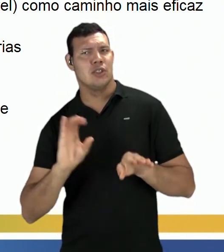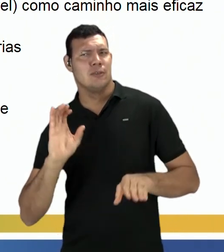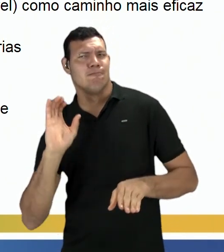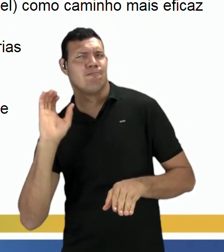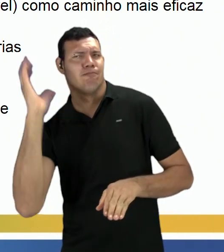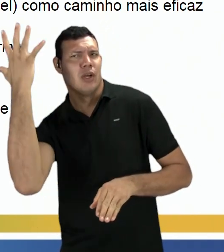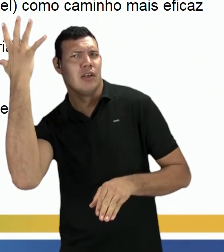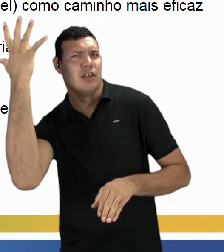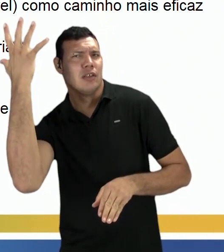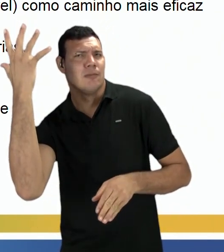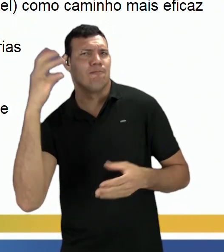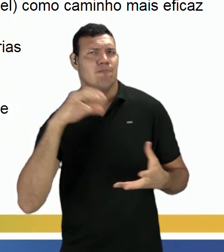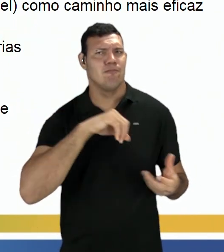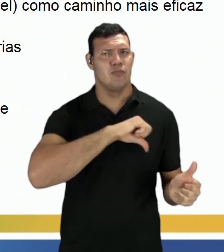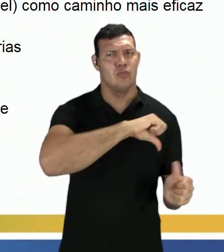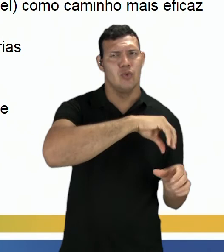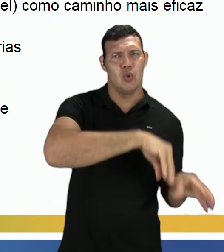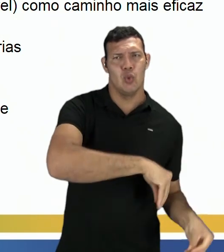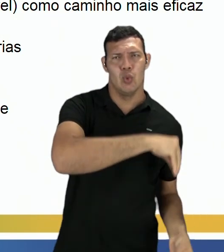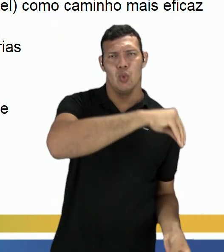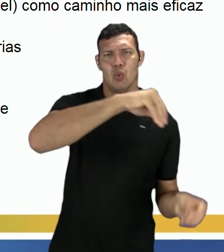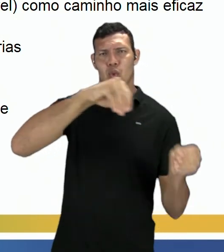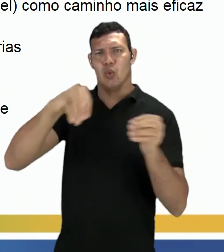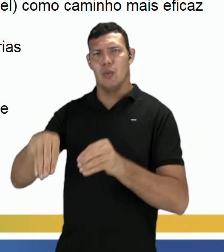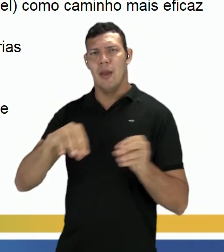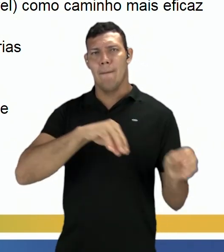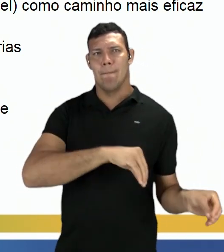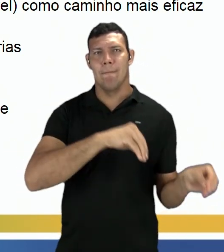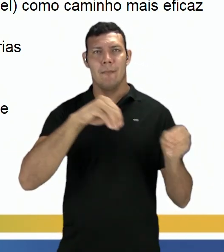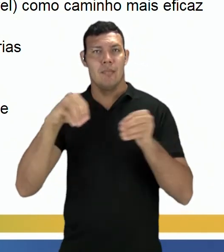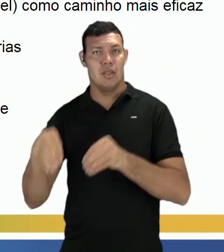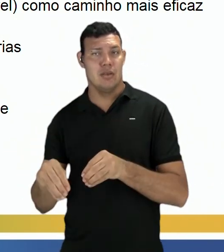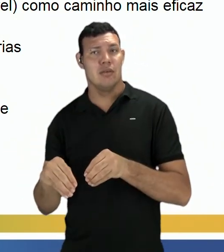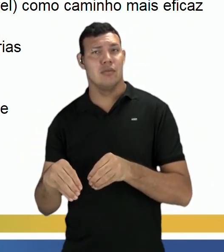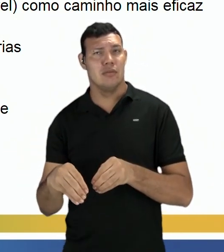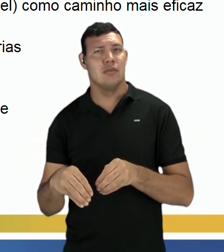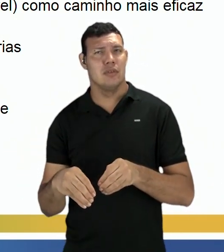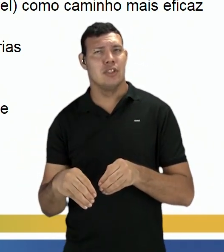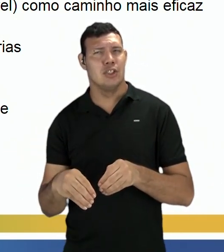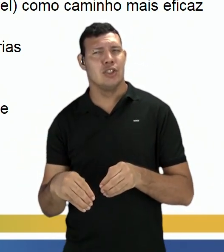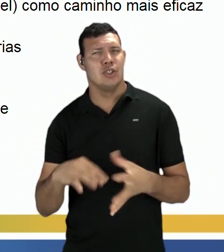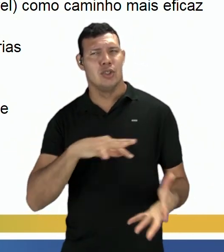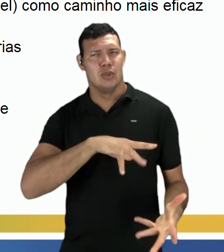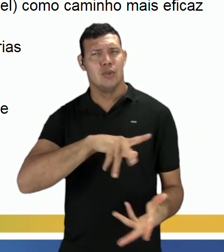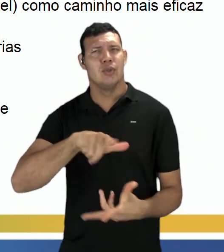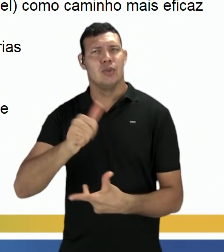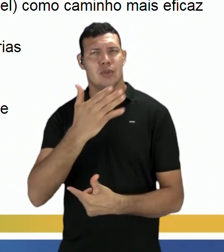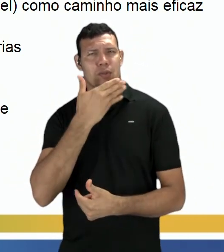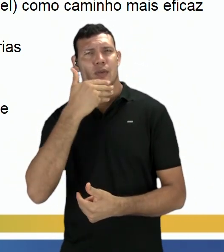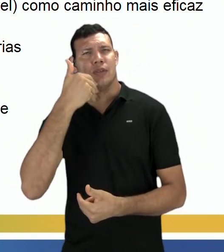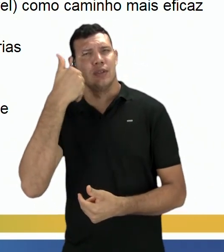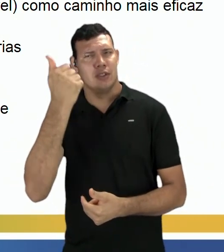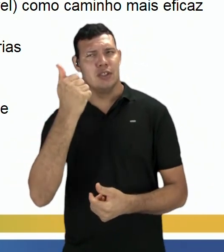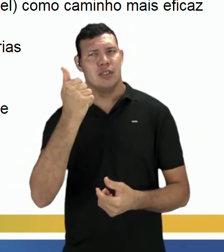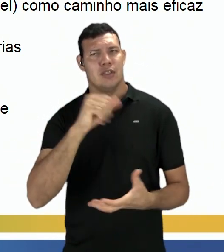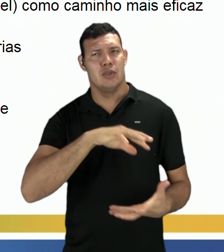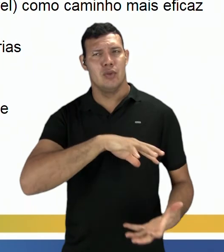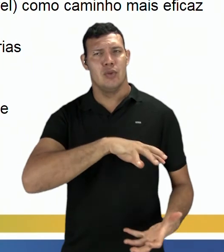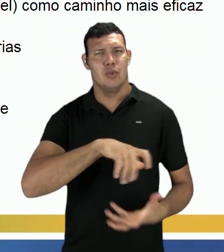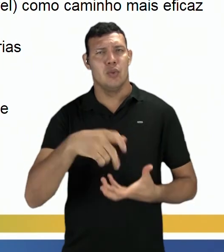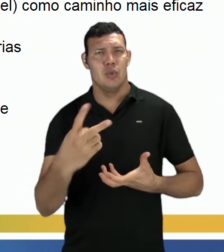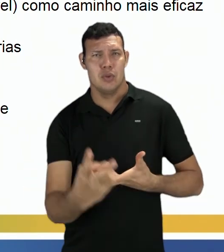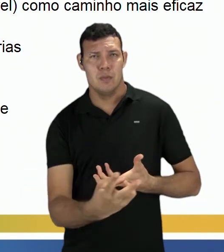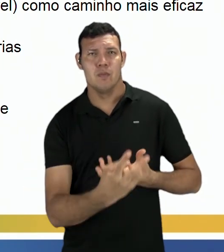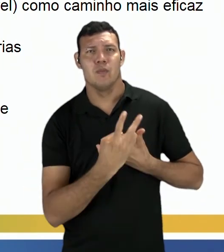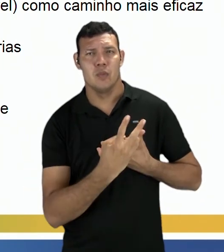e sustentável e possível para a convivência humana com todo. A alternativa correta que nós procuramos, gente, é a E. A ciência